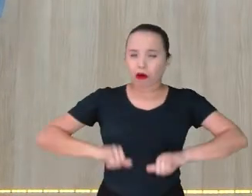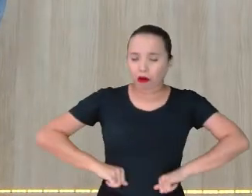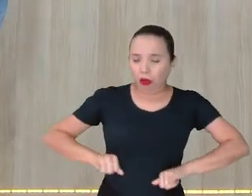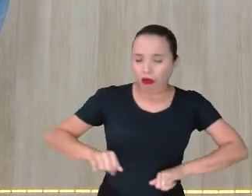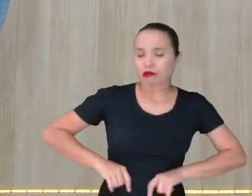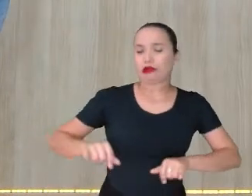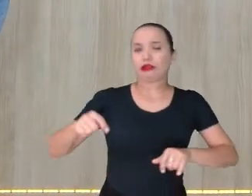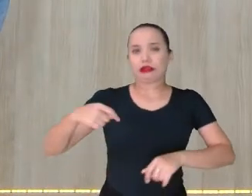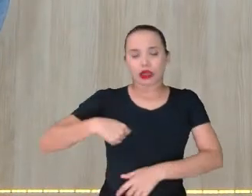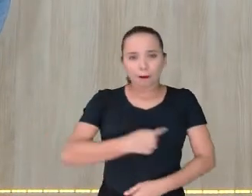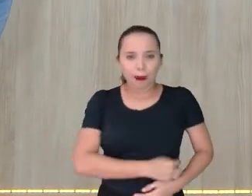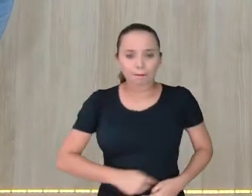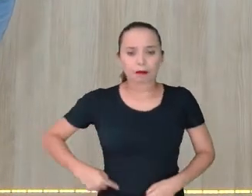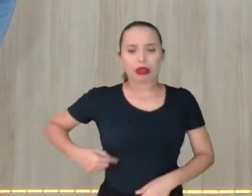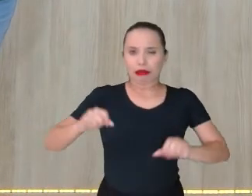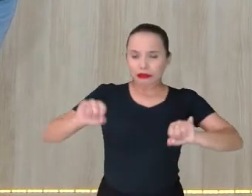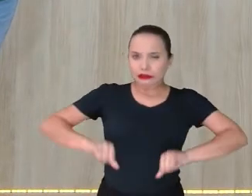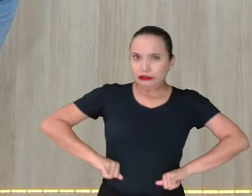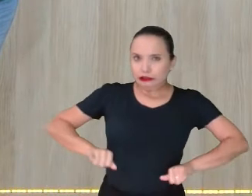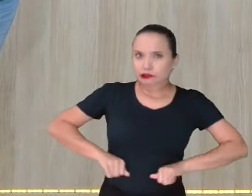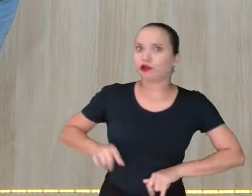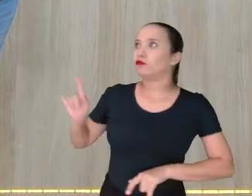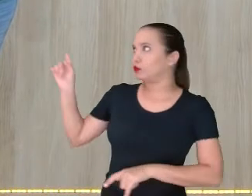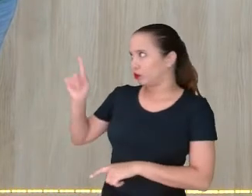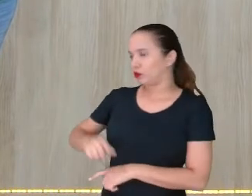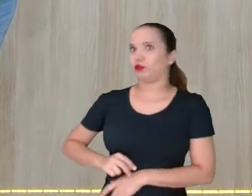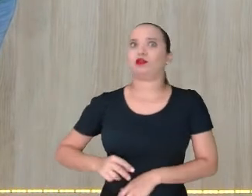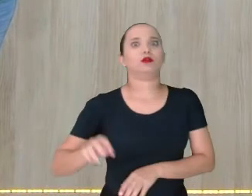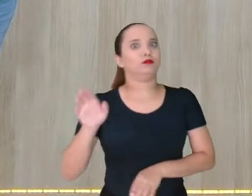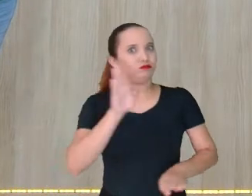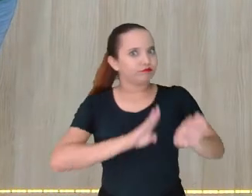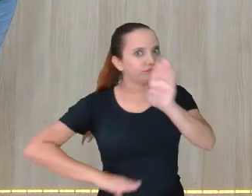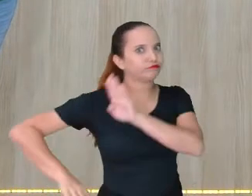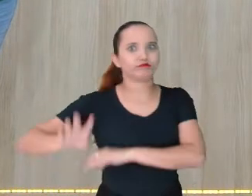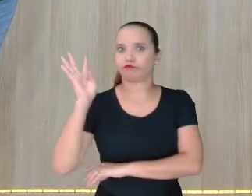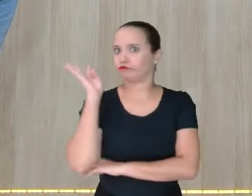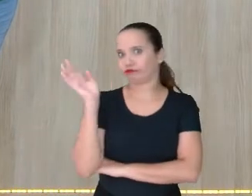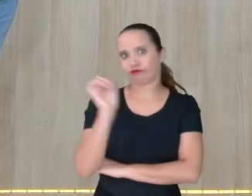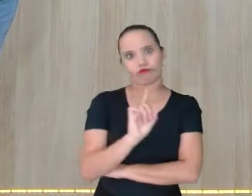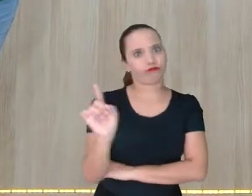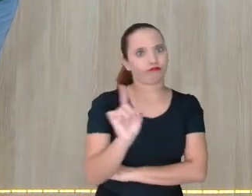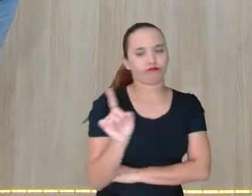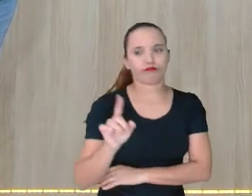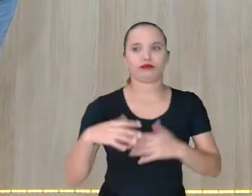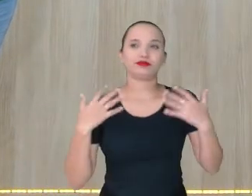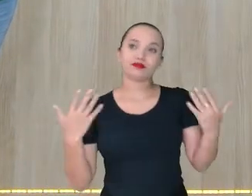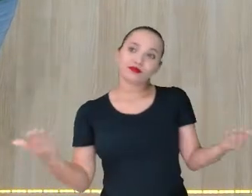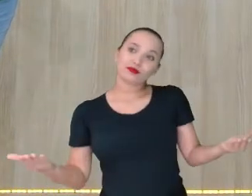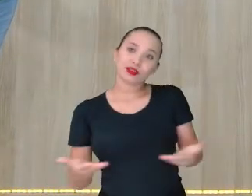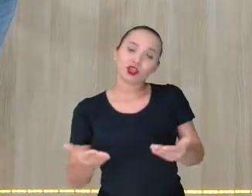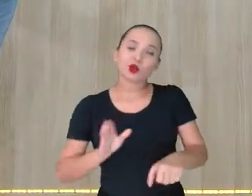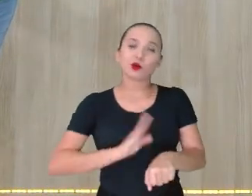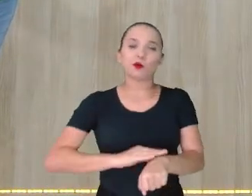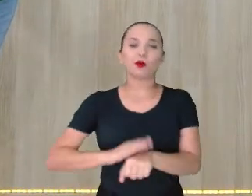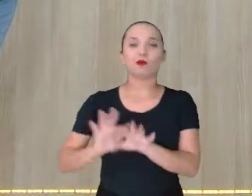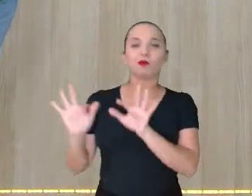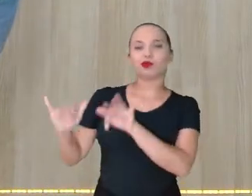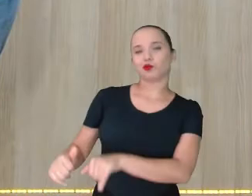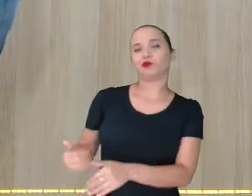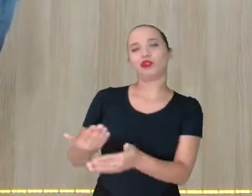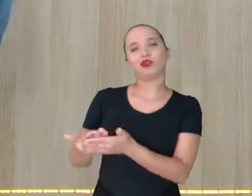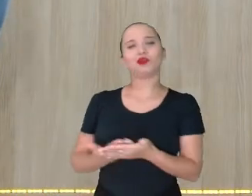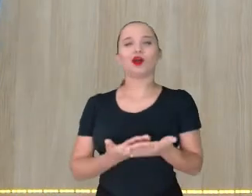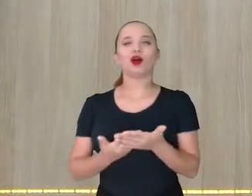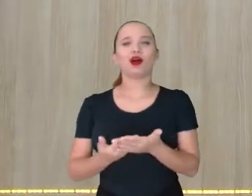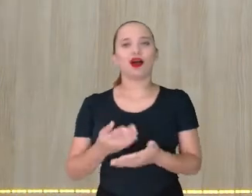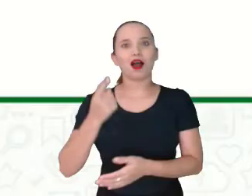certo? Então, a ameba é danadinha, viu? Não é legal ter ameba, não. E aí, agora, chegamos ao fim da nossa